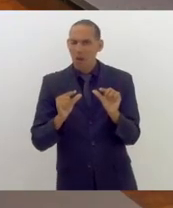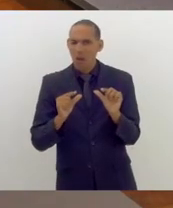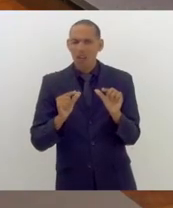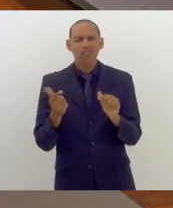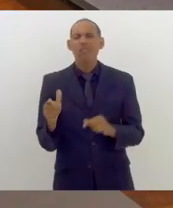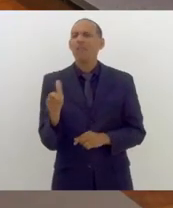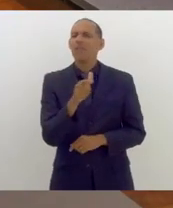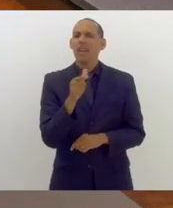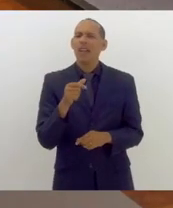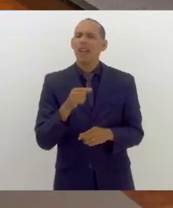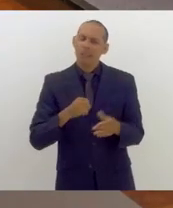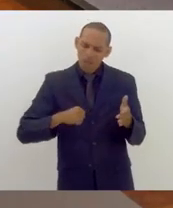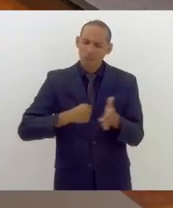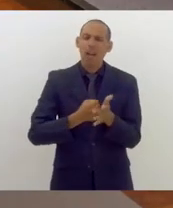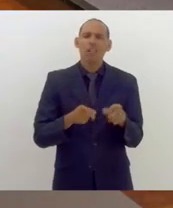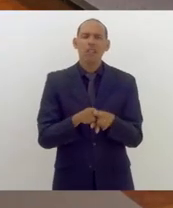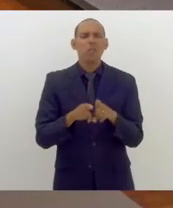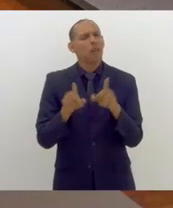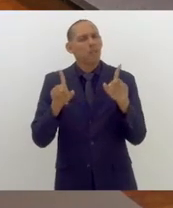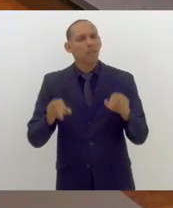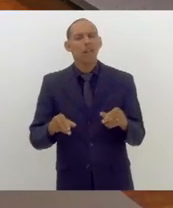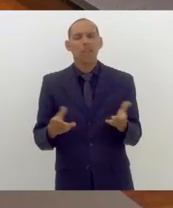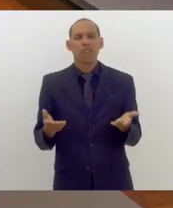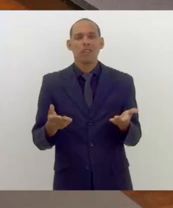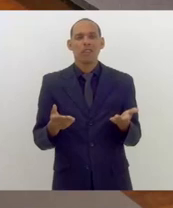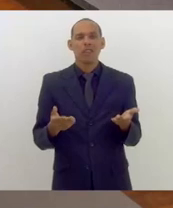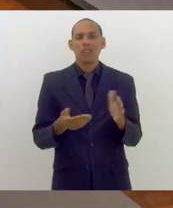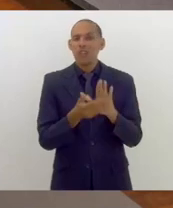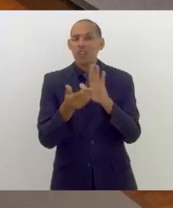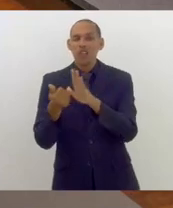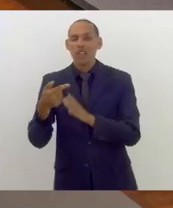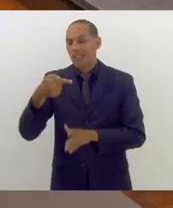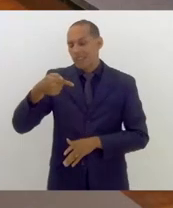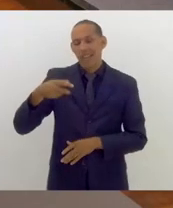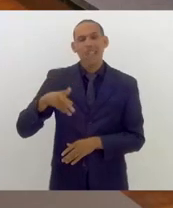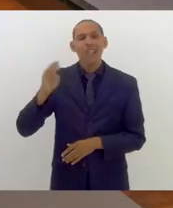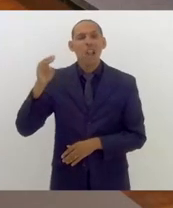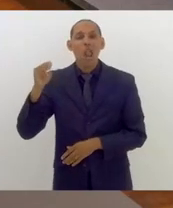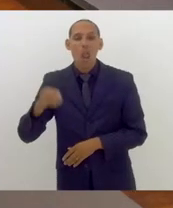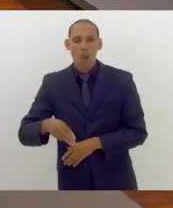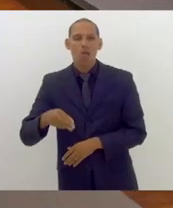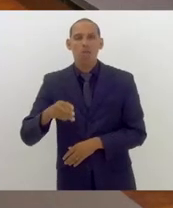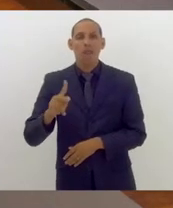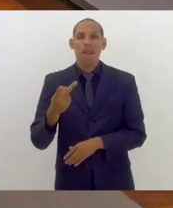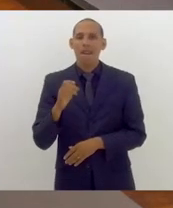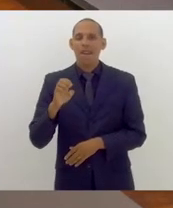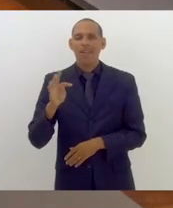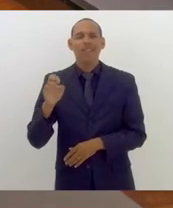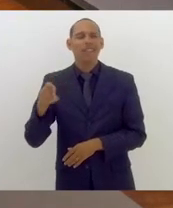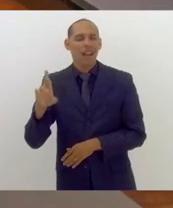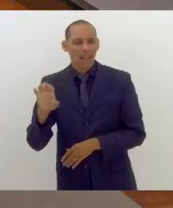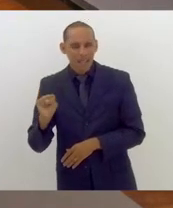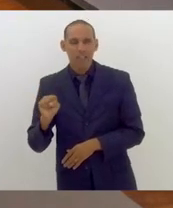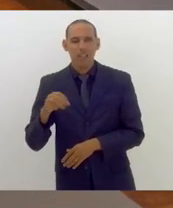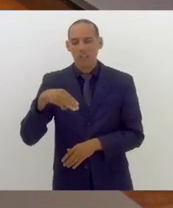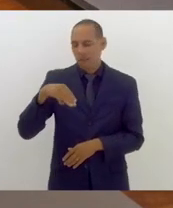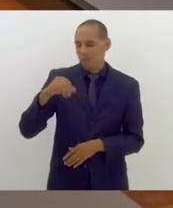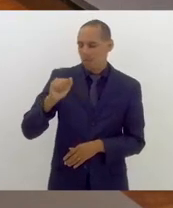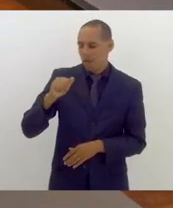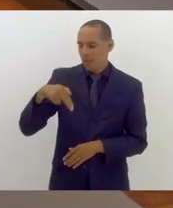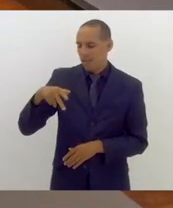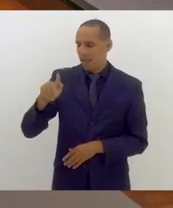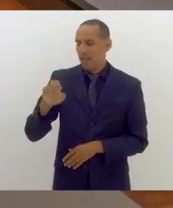que no impacte E aí desmataram 7 km de hectares de manguezal e